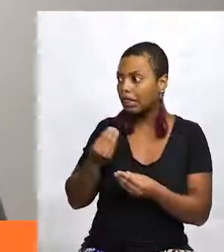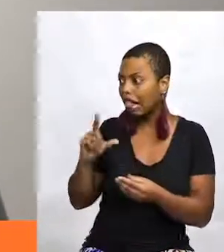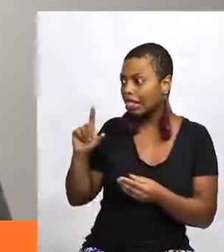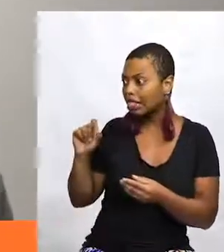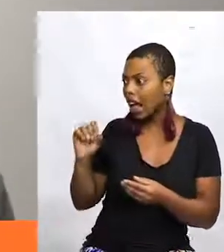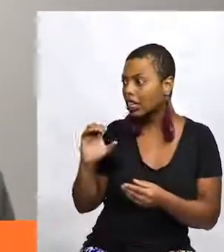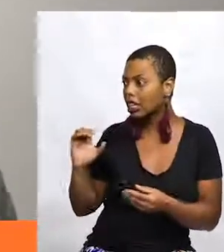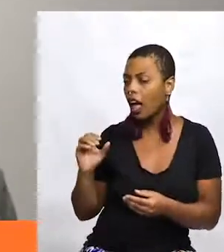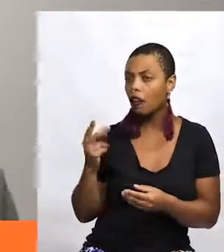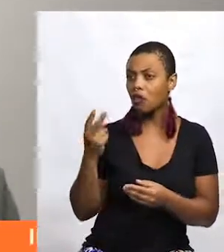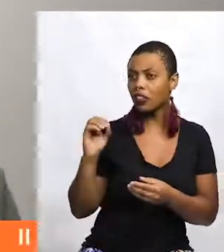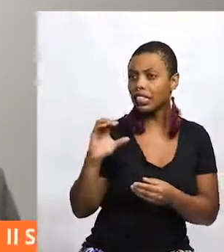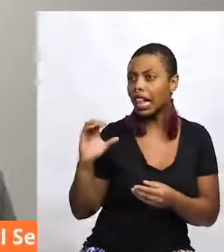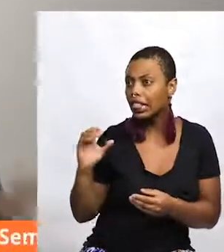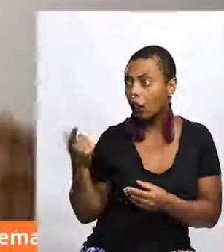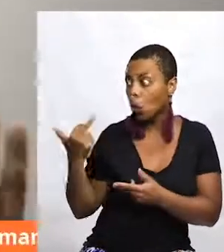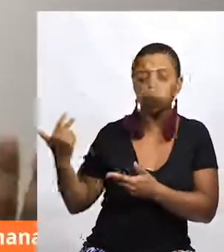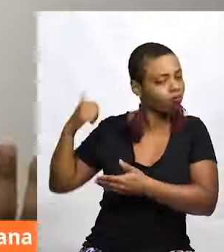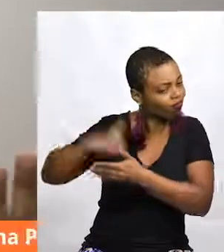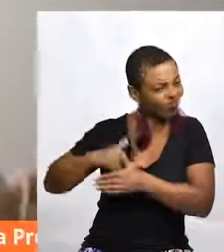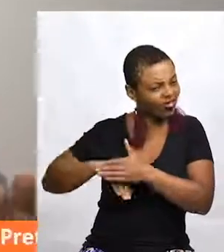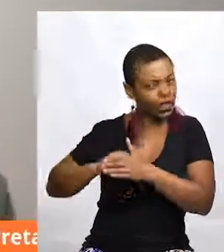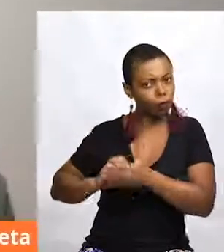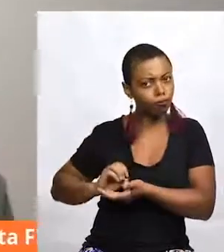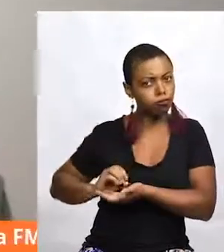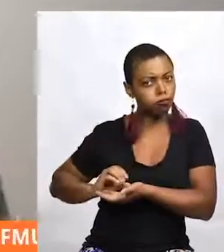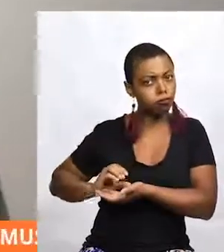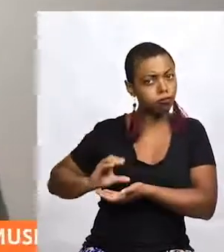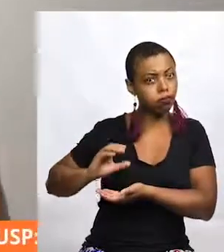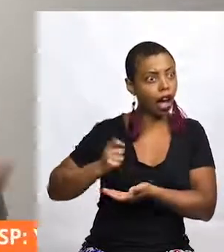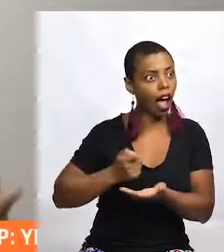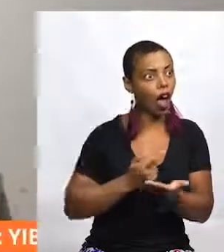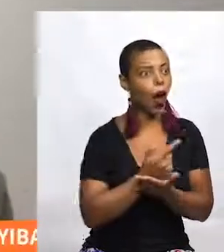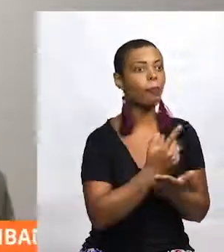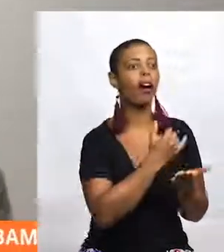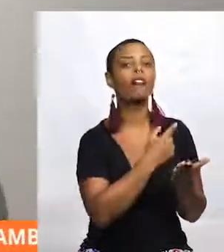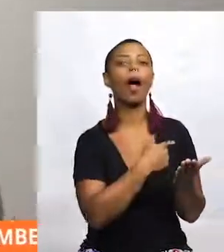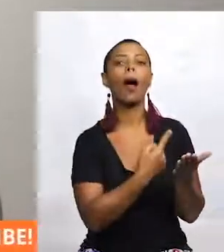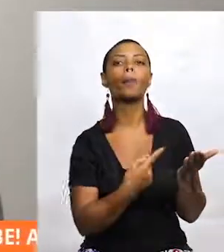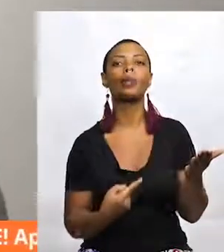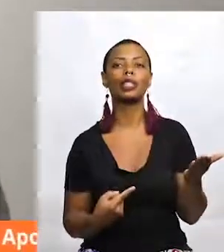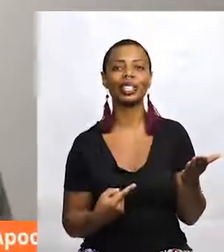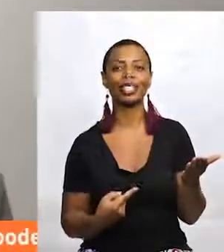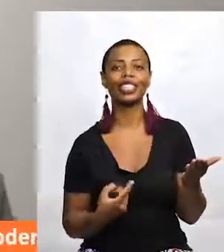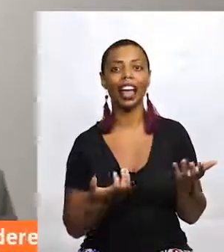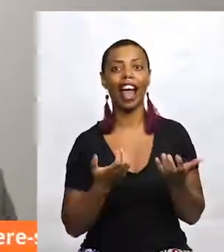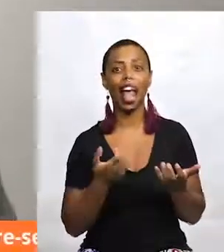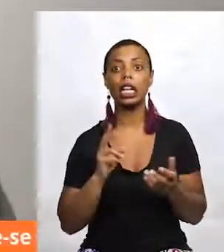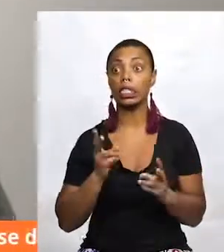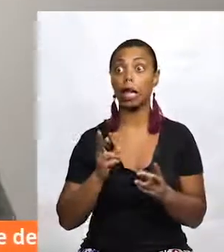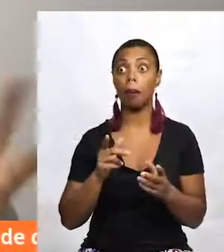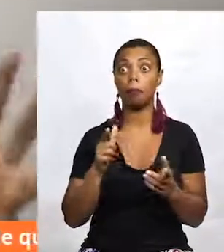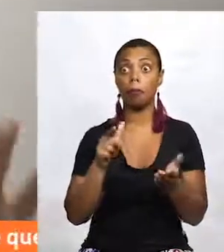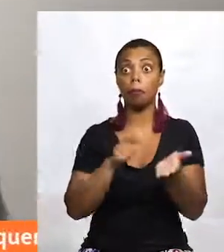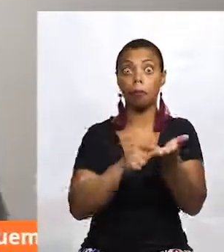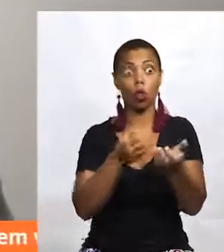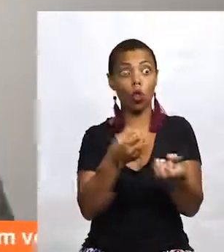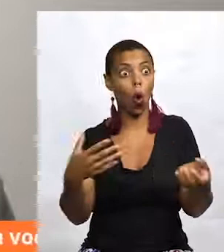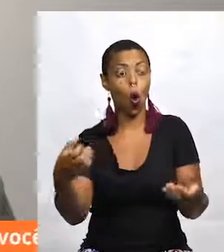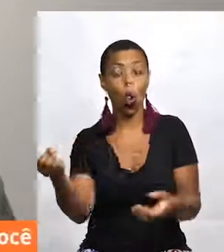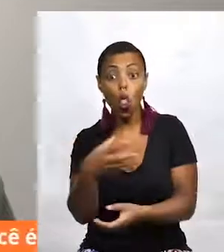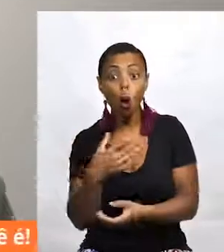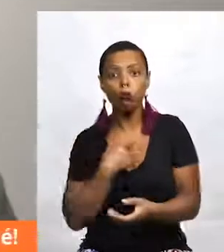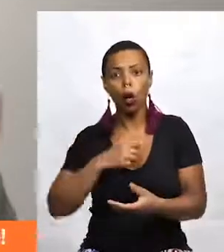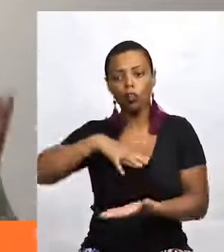eu comparava a minha apostila, que era antiga, com a apostila nova do ano. E toda a página nova que surgia, eu ia lá xerocar. E eu apagava